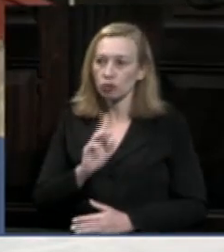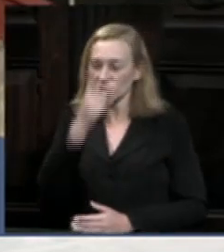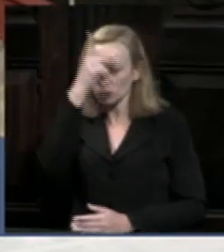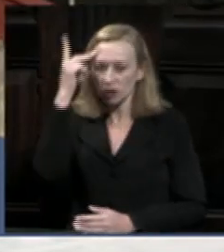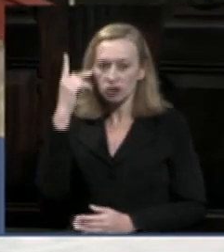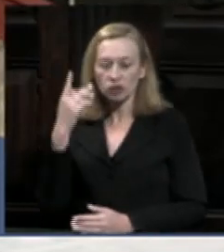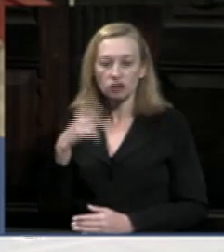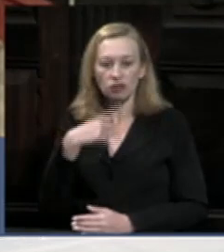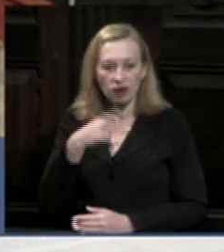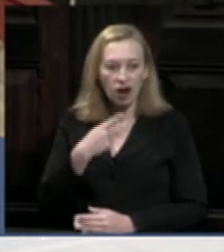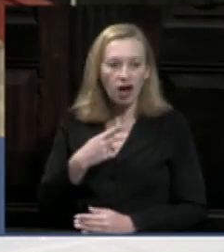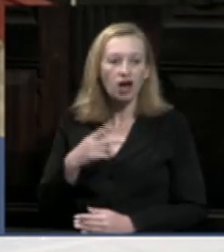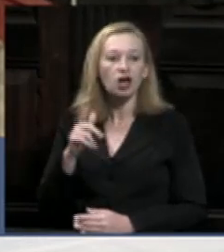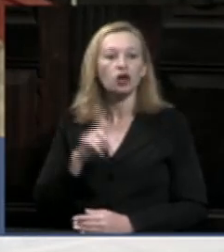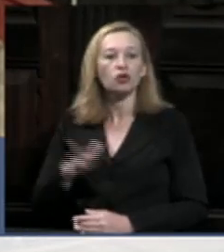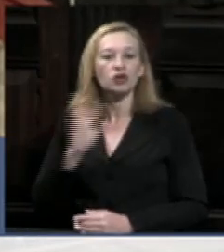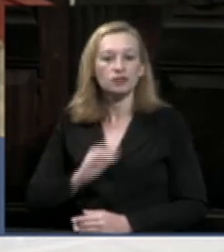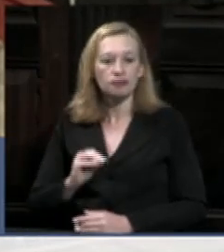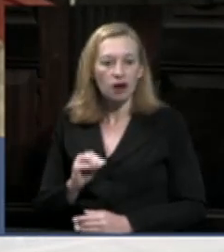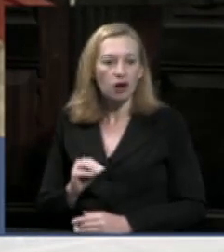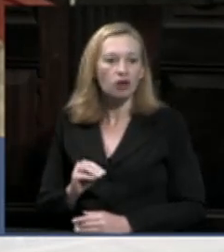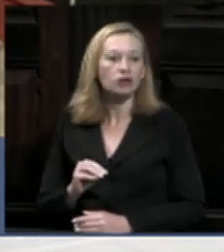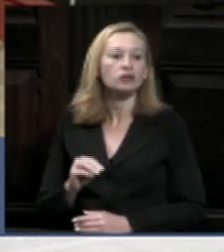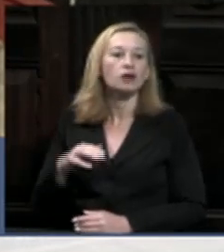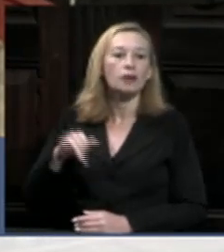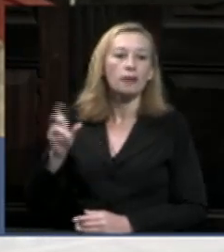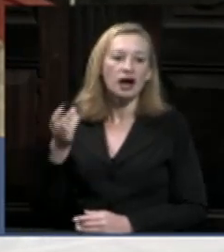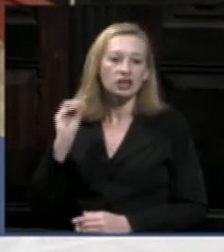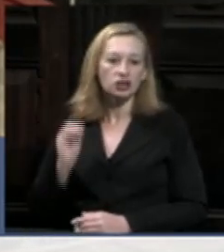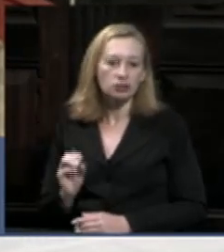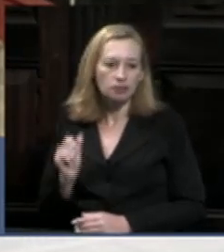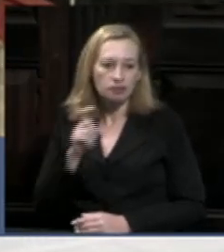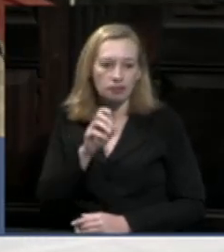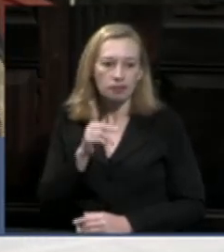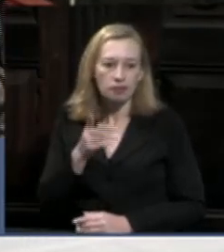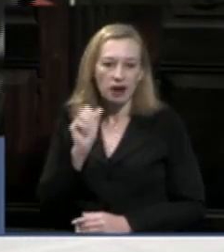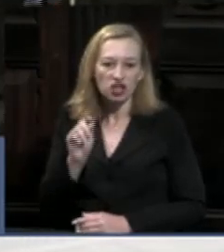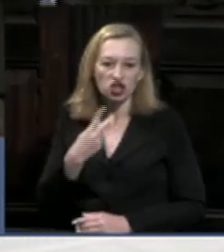mick luiz paulo mas pacheco waldeck